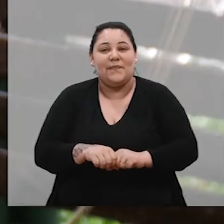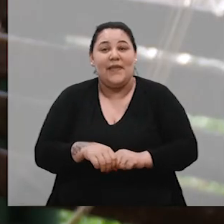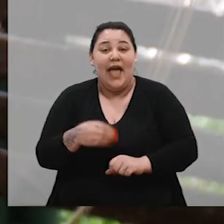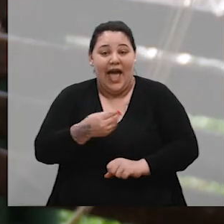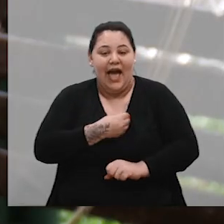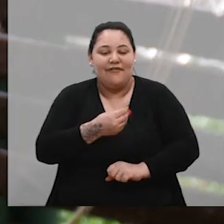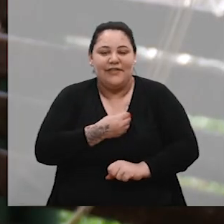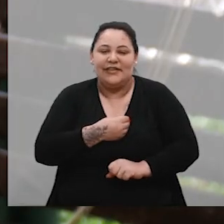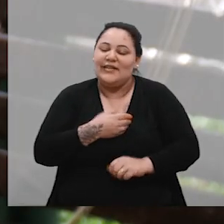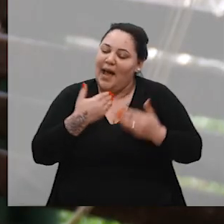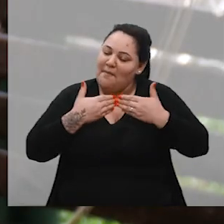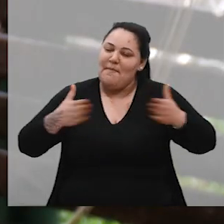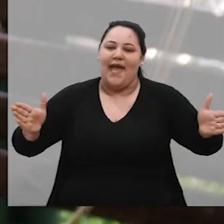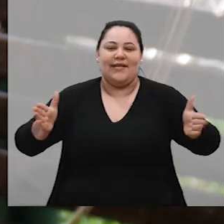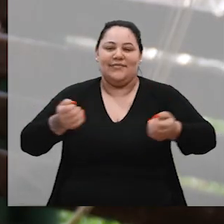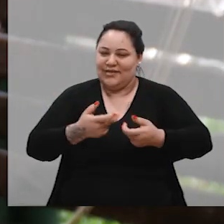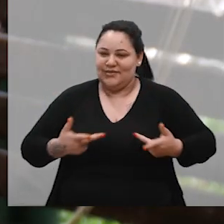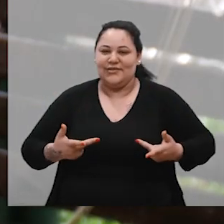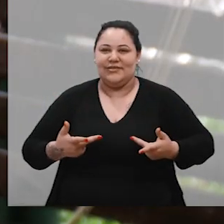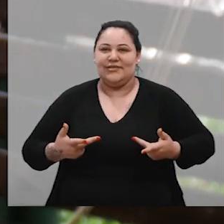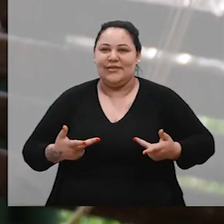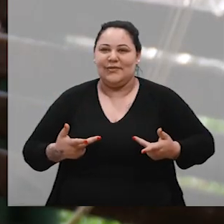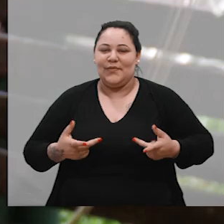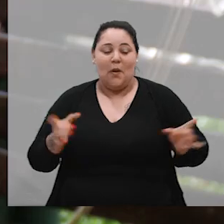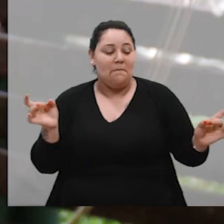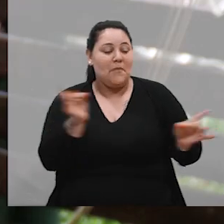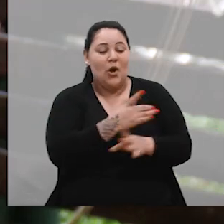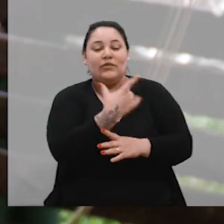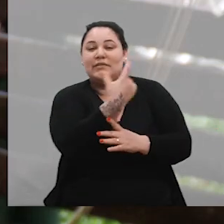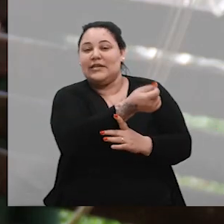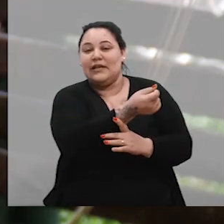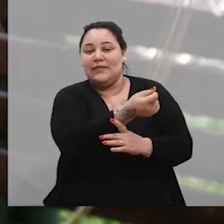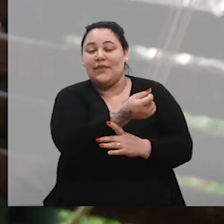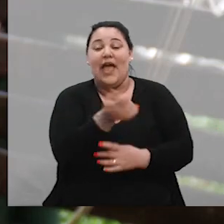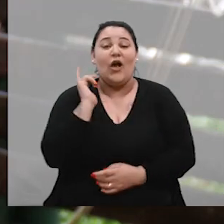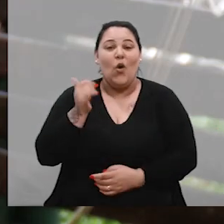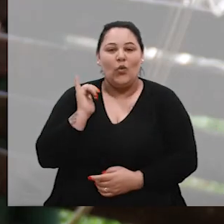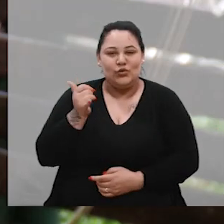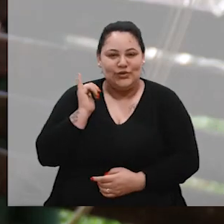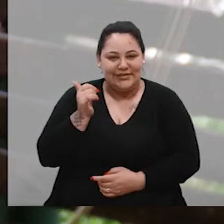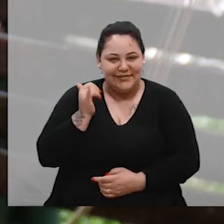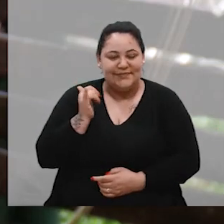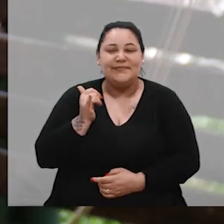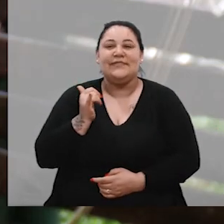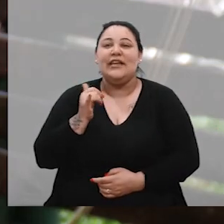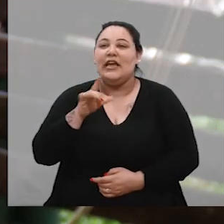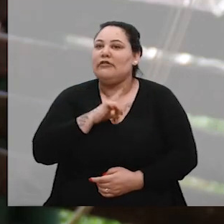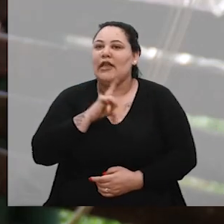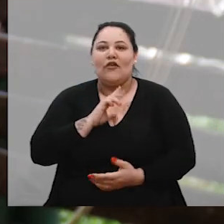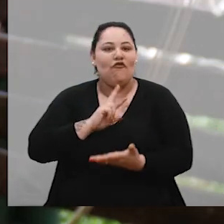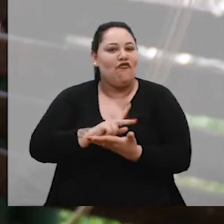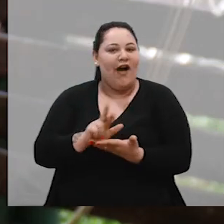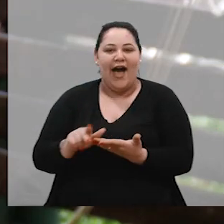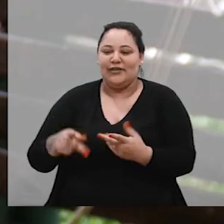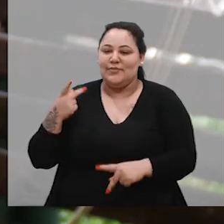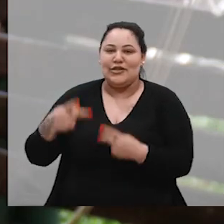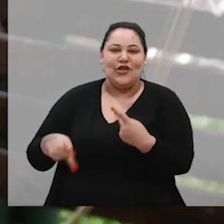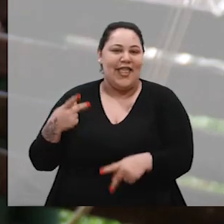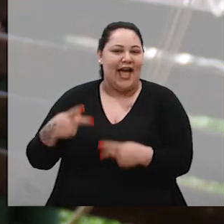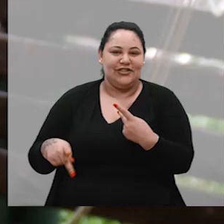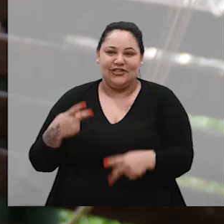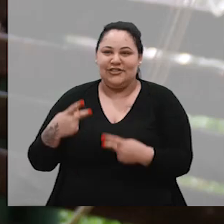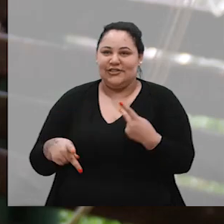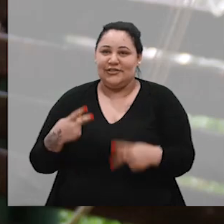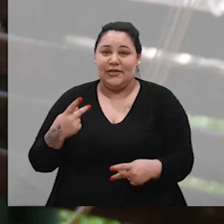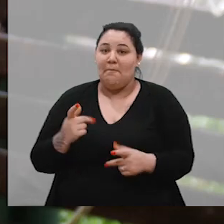A vida está aberta para isso, né? Então, Pronta para Sair são contos, né? Eu tenho vários personagens, a